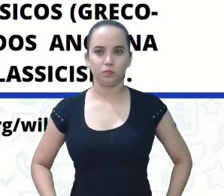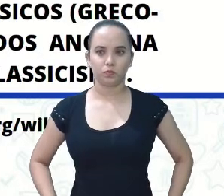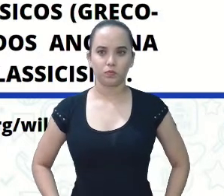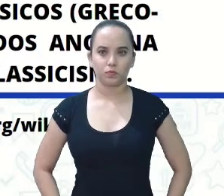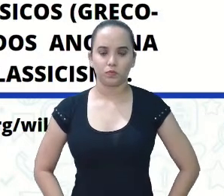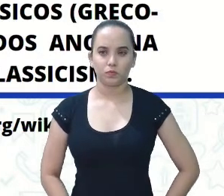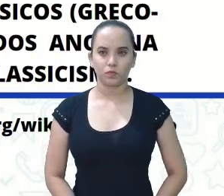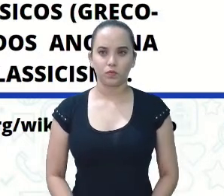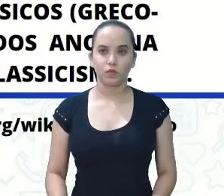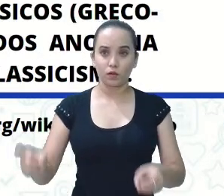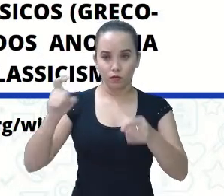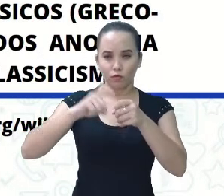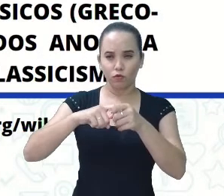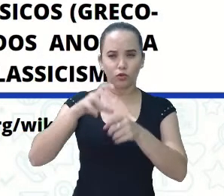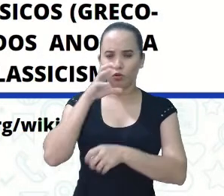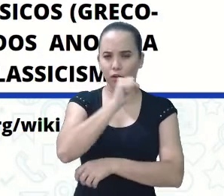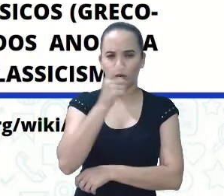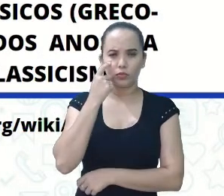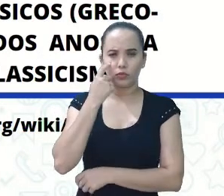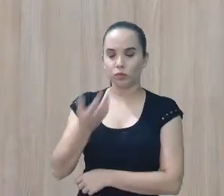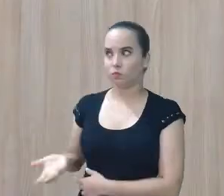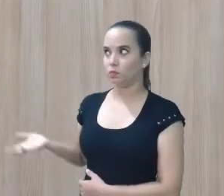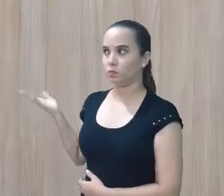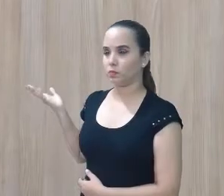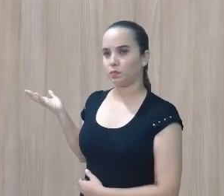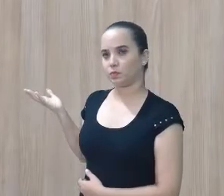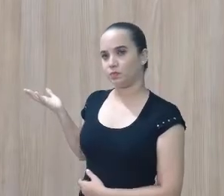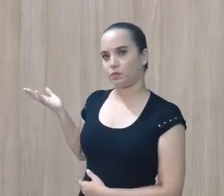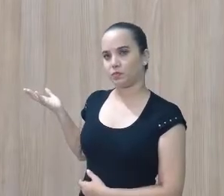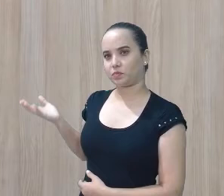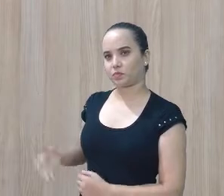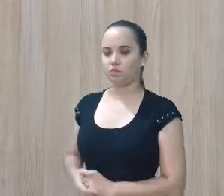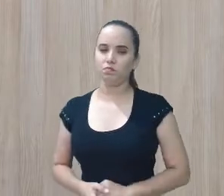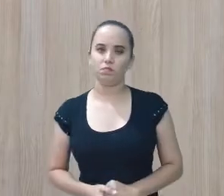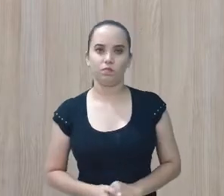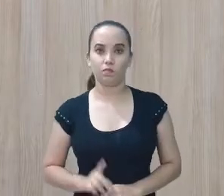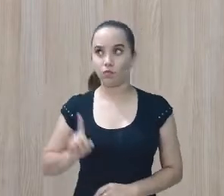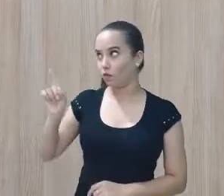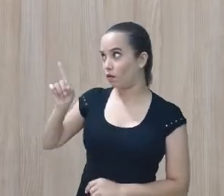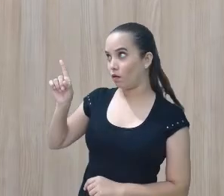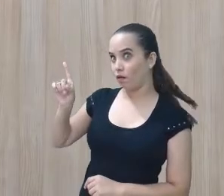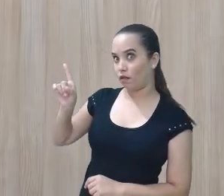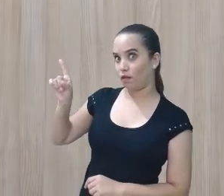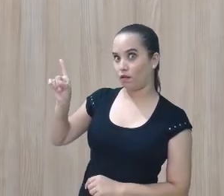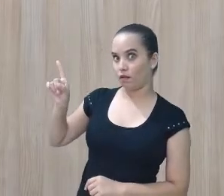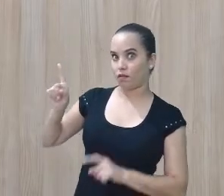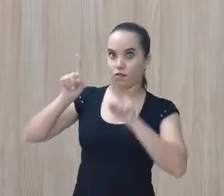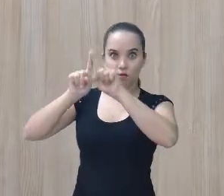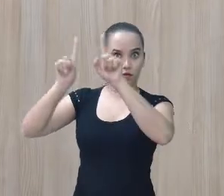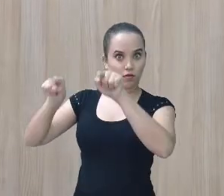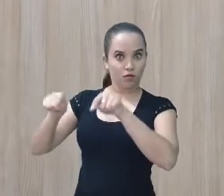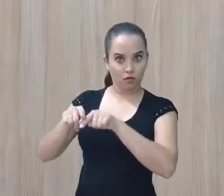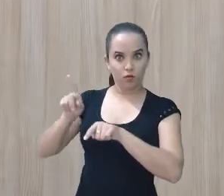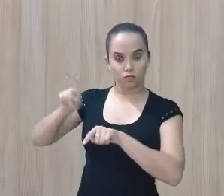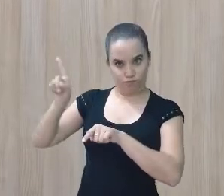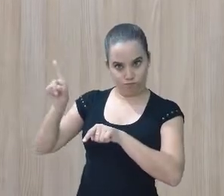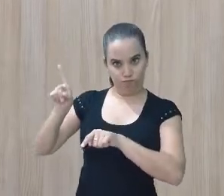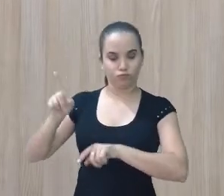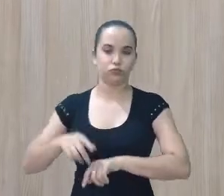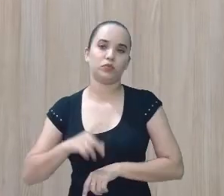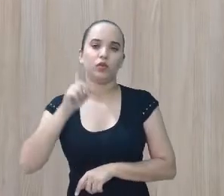Vamos voltar aqui rapidinho. Veja, este quadro aqui, tá?